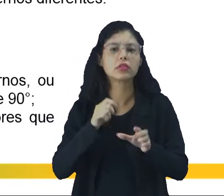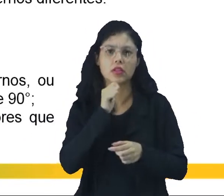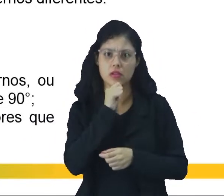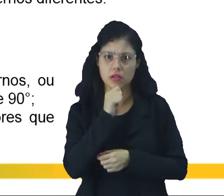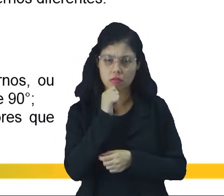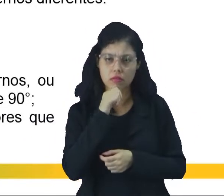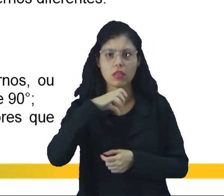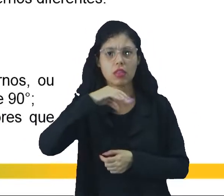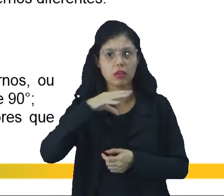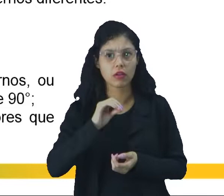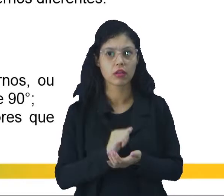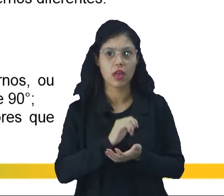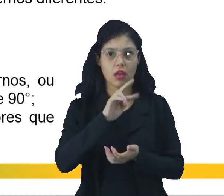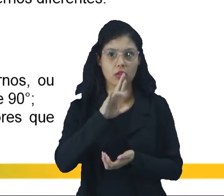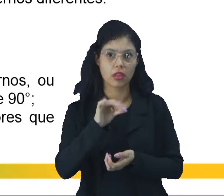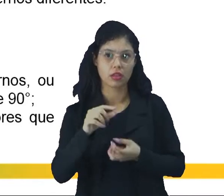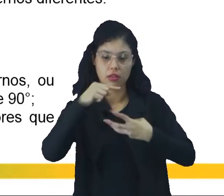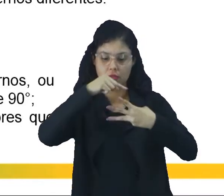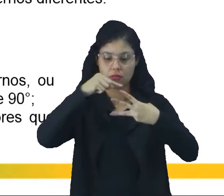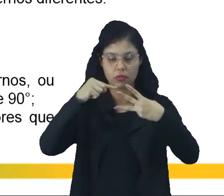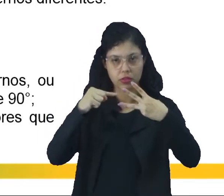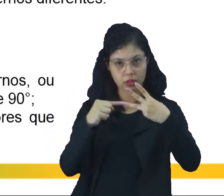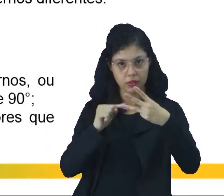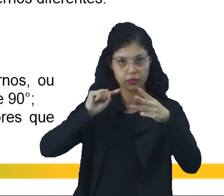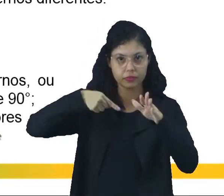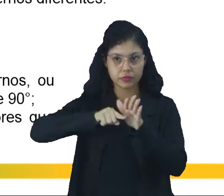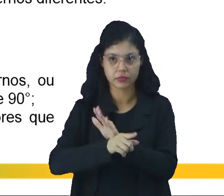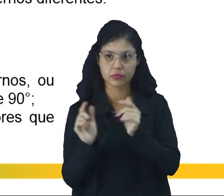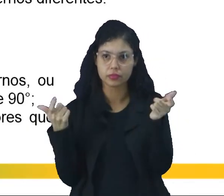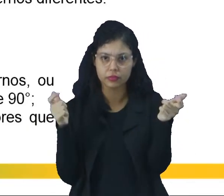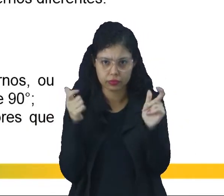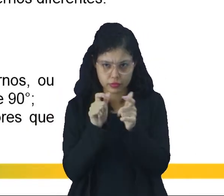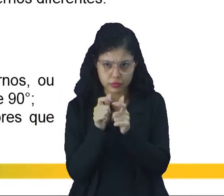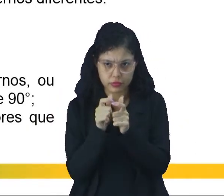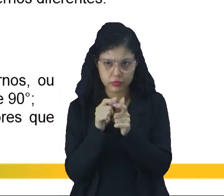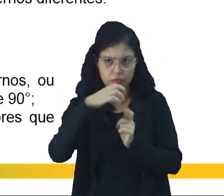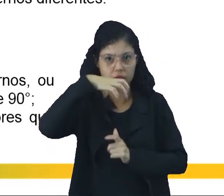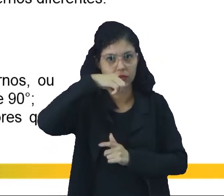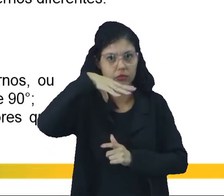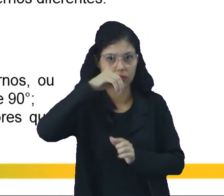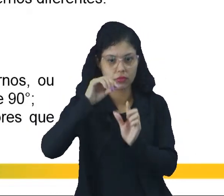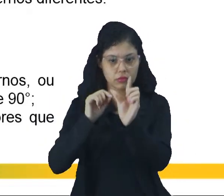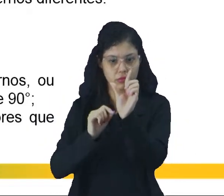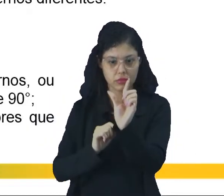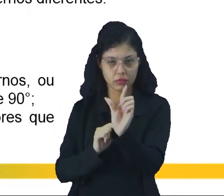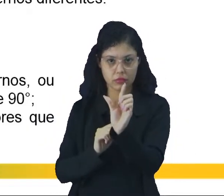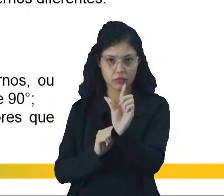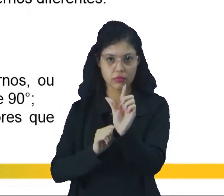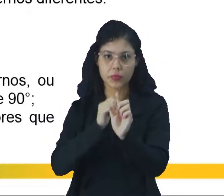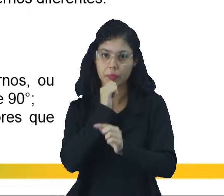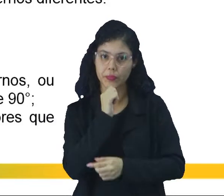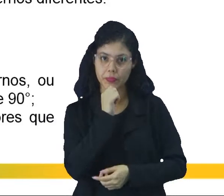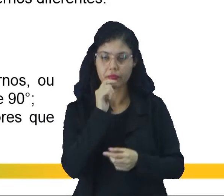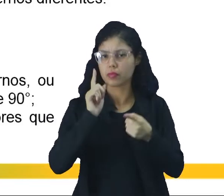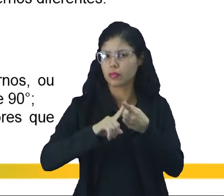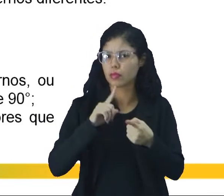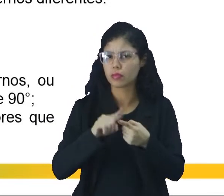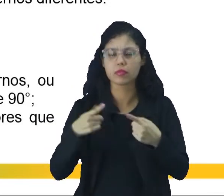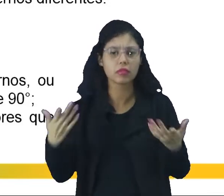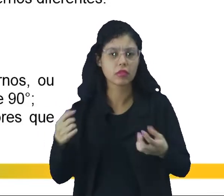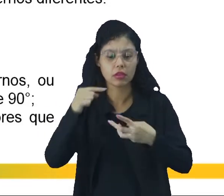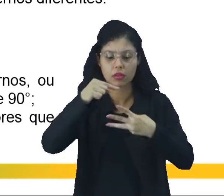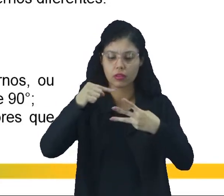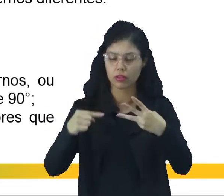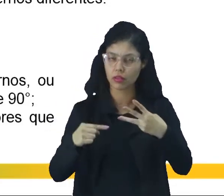E o triângulo acutângulo tem os 3 ângulos internos menores que 90 graus. Acutângulo porque são